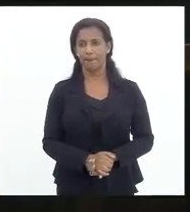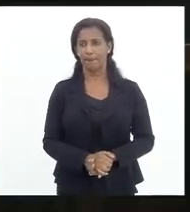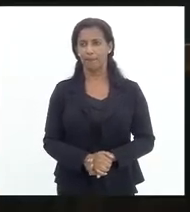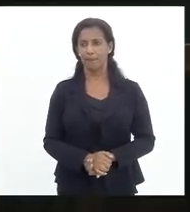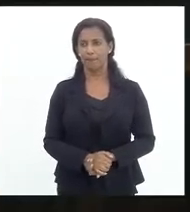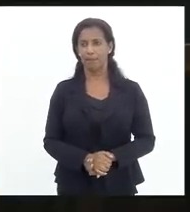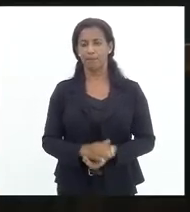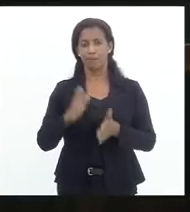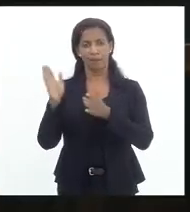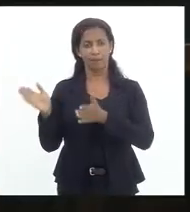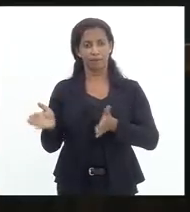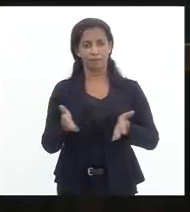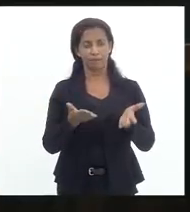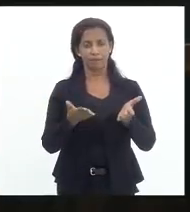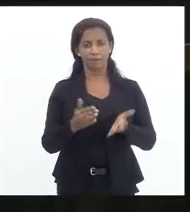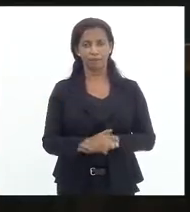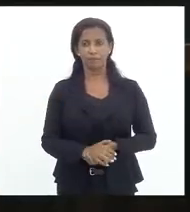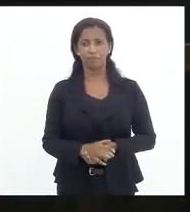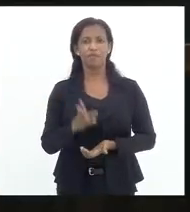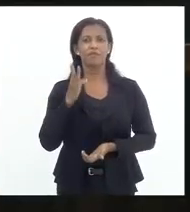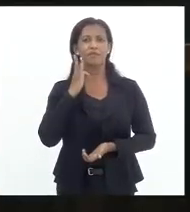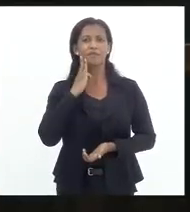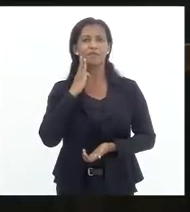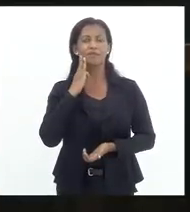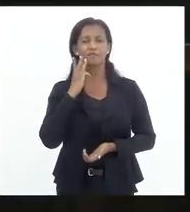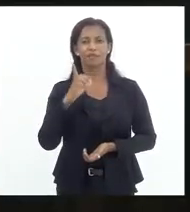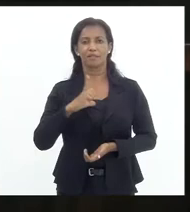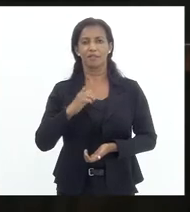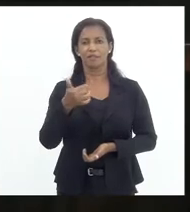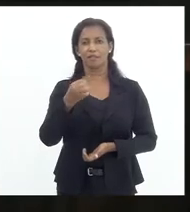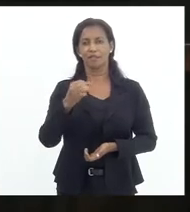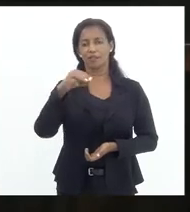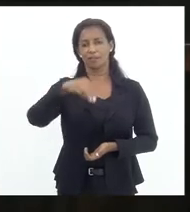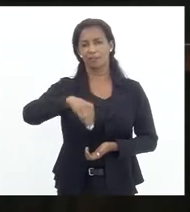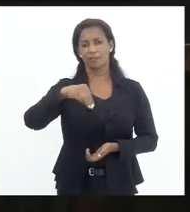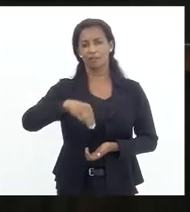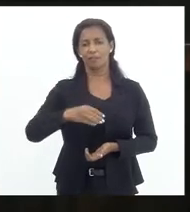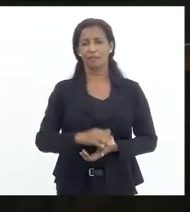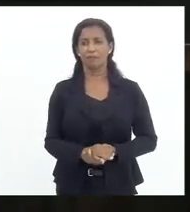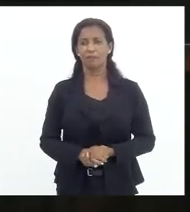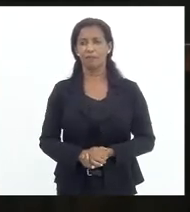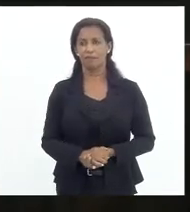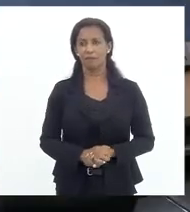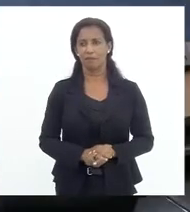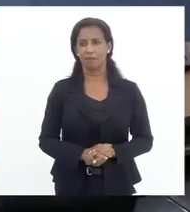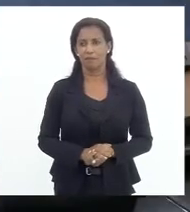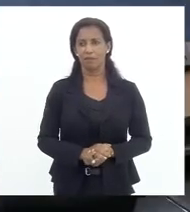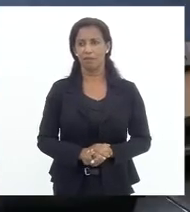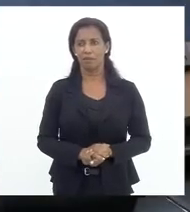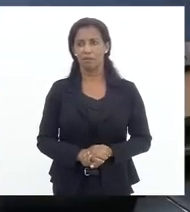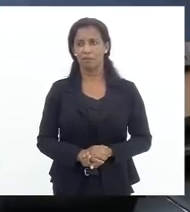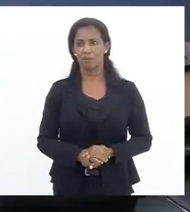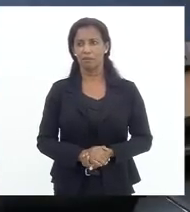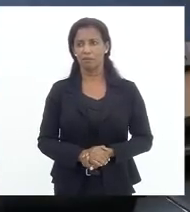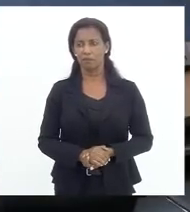o próximo orador inscrito é o nome Deputado Roberto Carneiro vossa excelência dispõe de dez minutos um tempo regimental